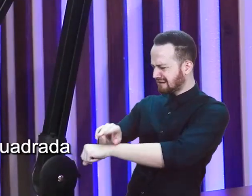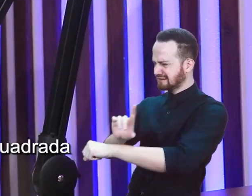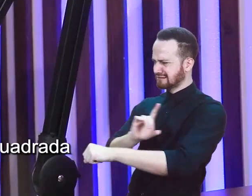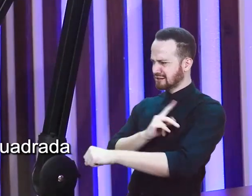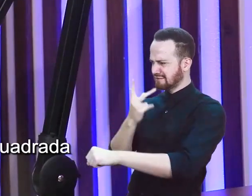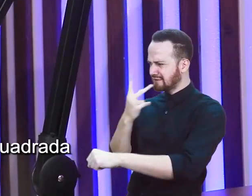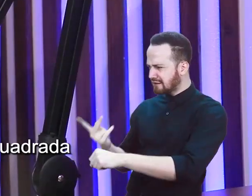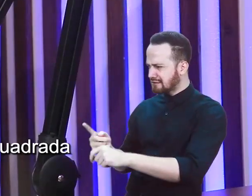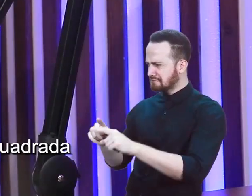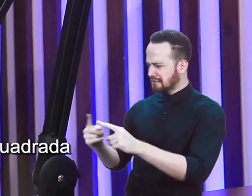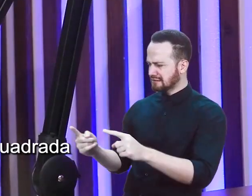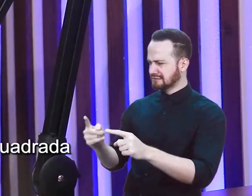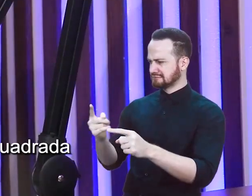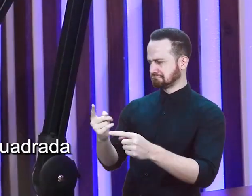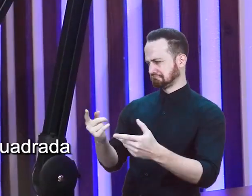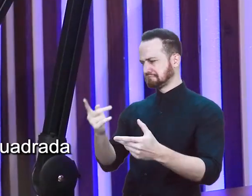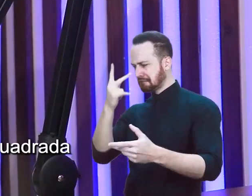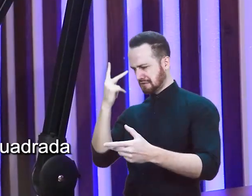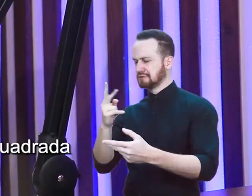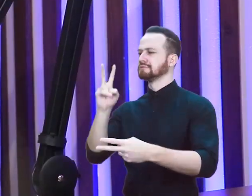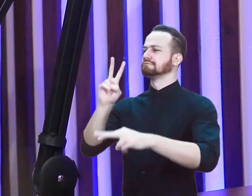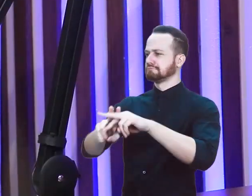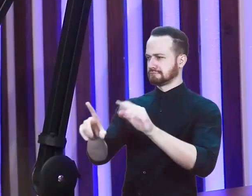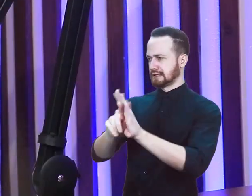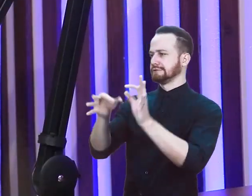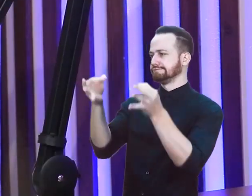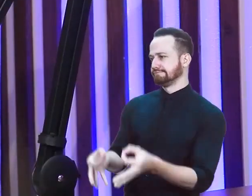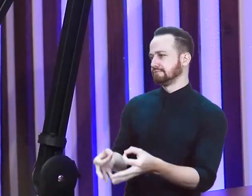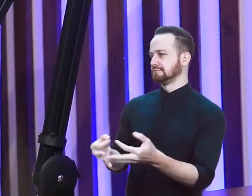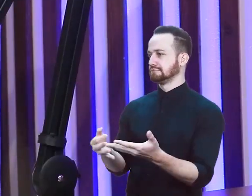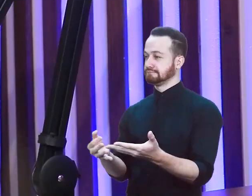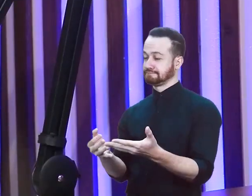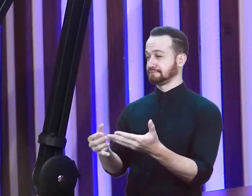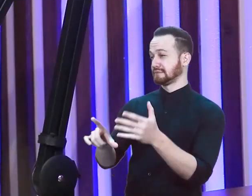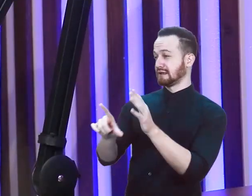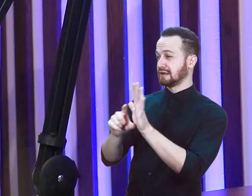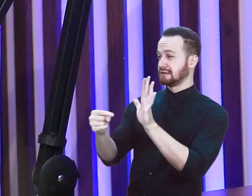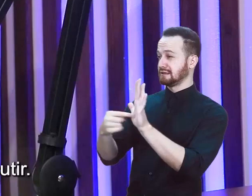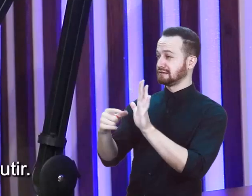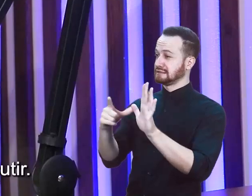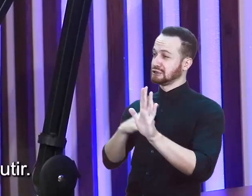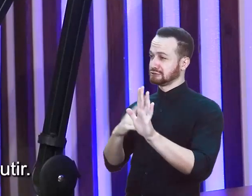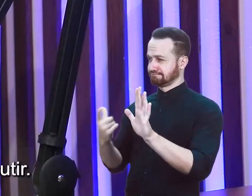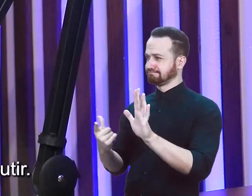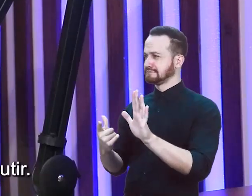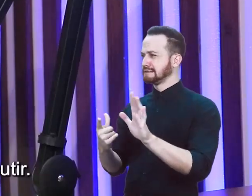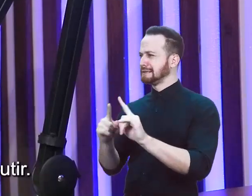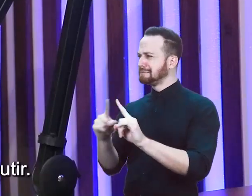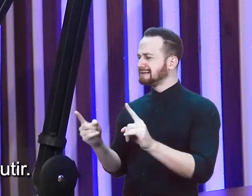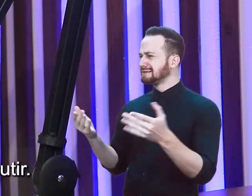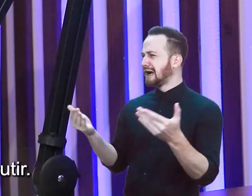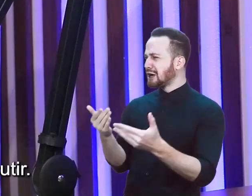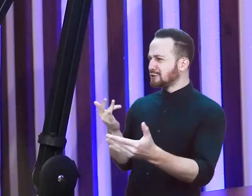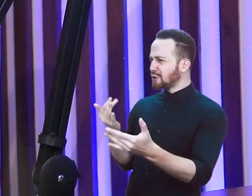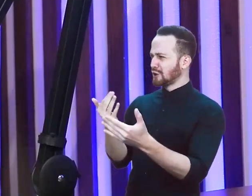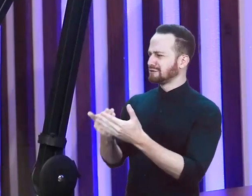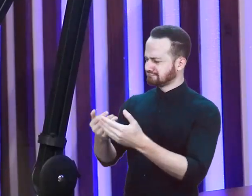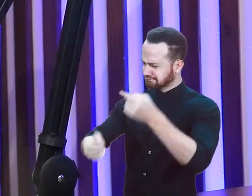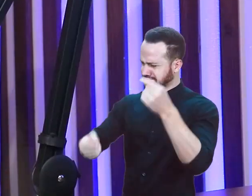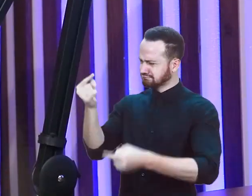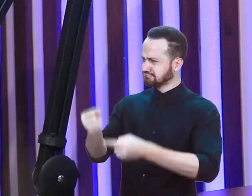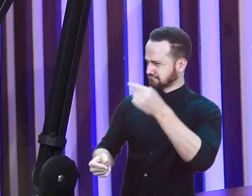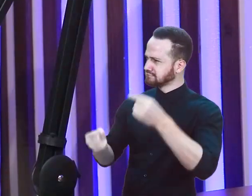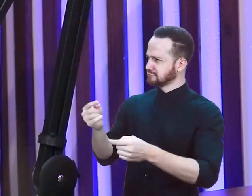foi enquadrada dentro da legalidade. Então, essa lei trouxe. E agora, depois a gente